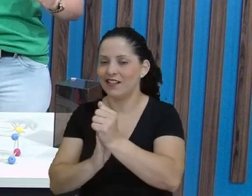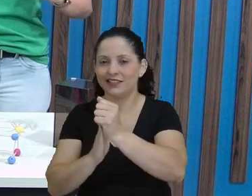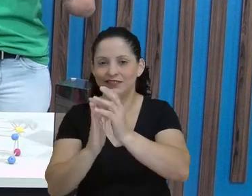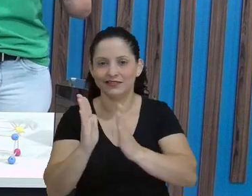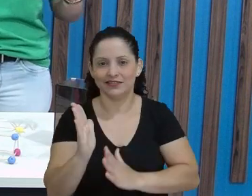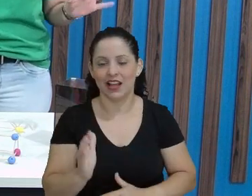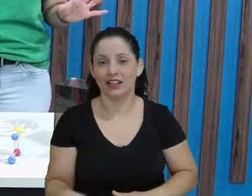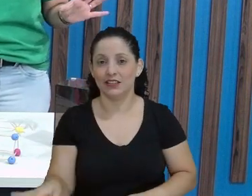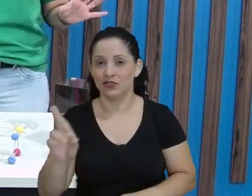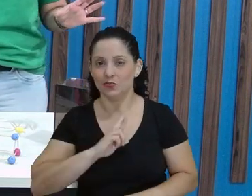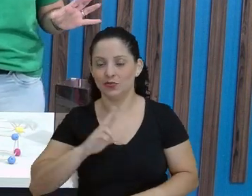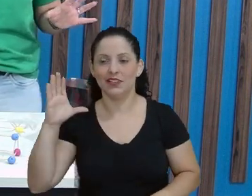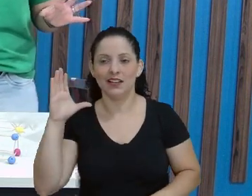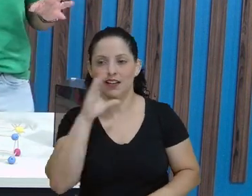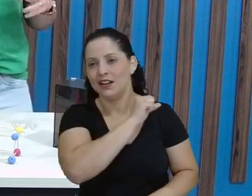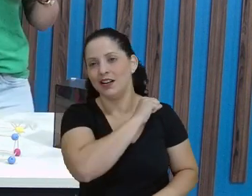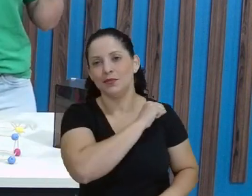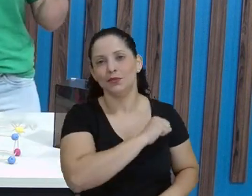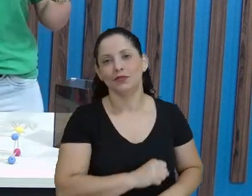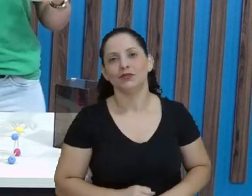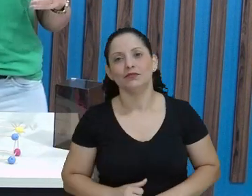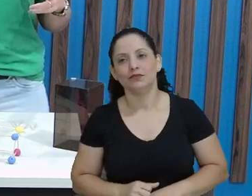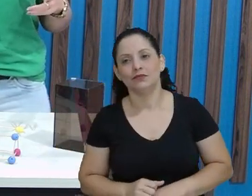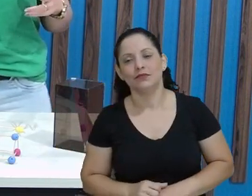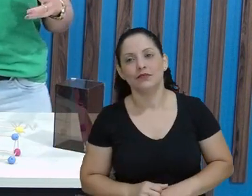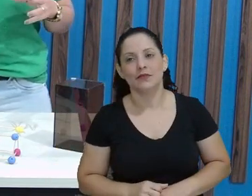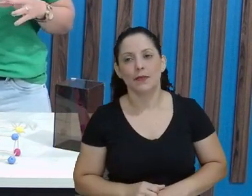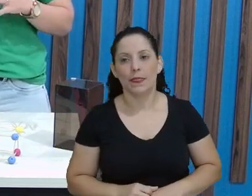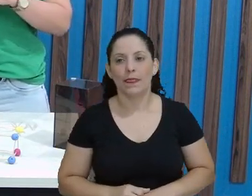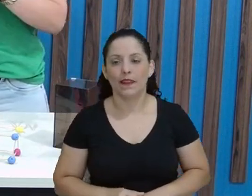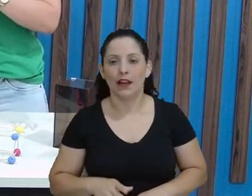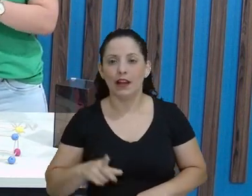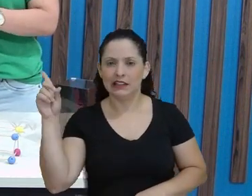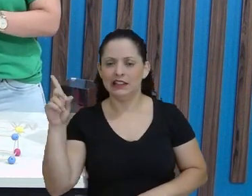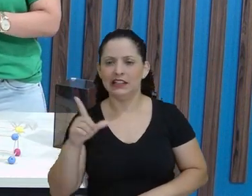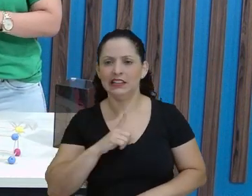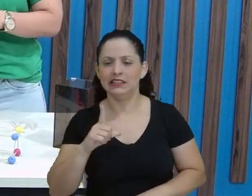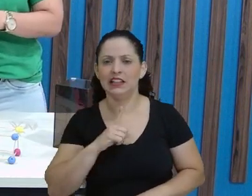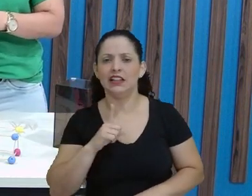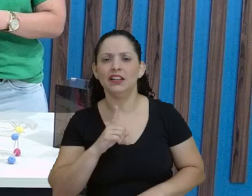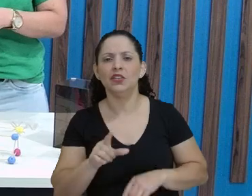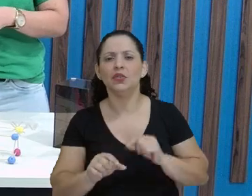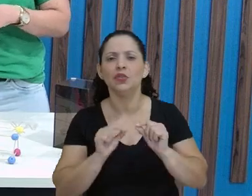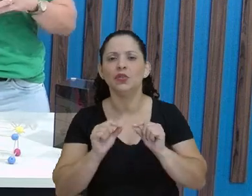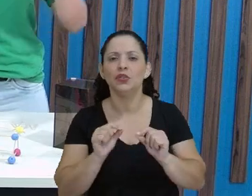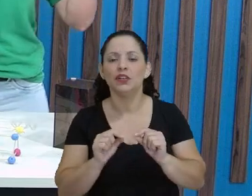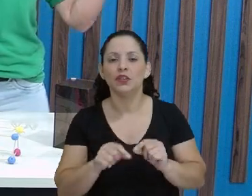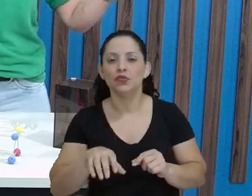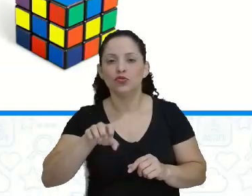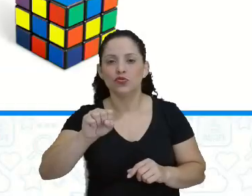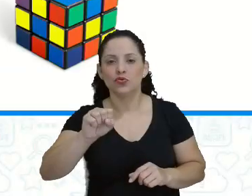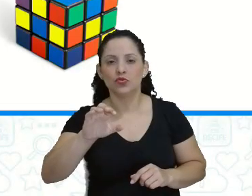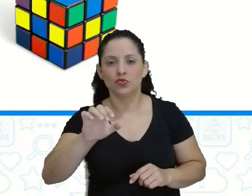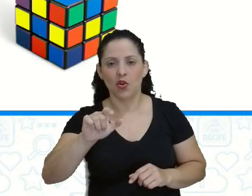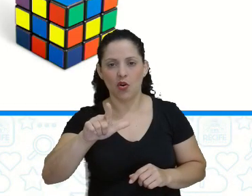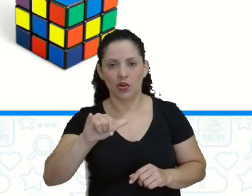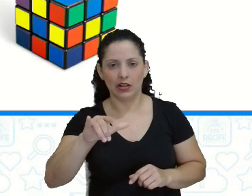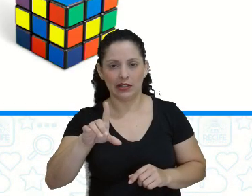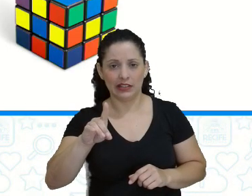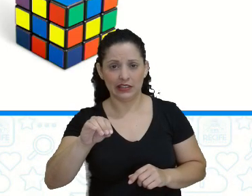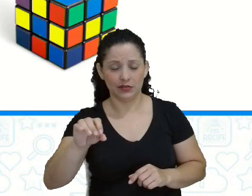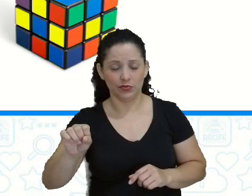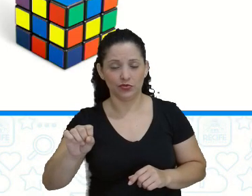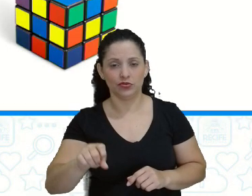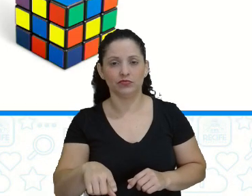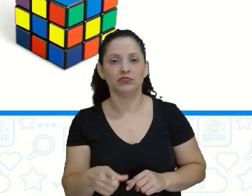vocês responderem rapidinho. Relacionando aí os sólidos geométricos a objetos da nossa